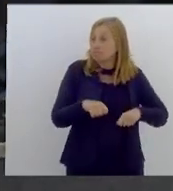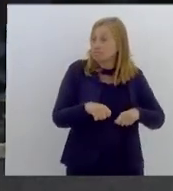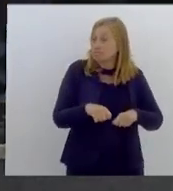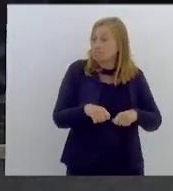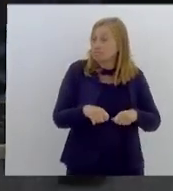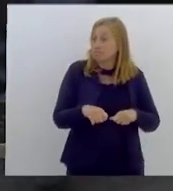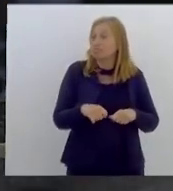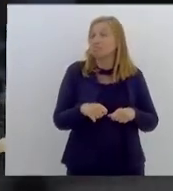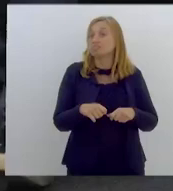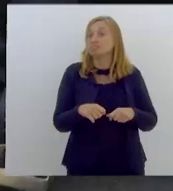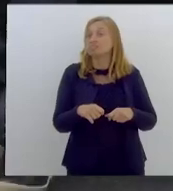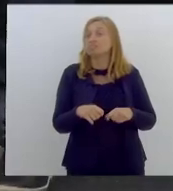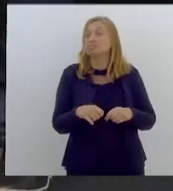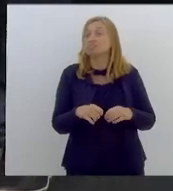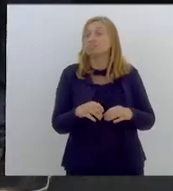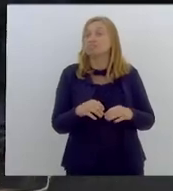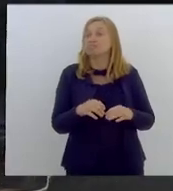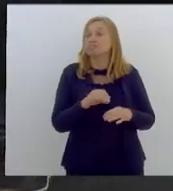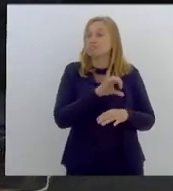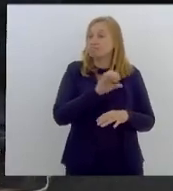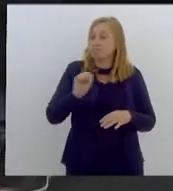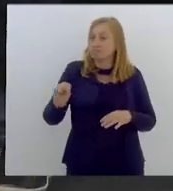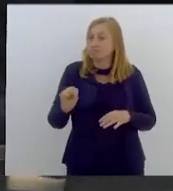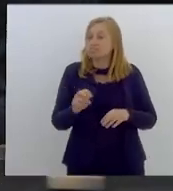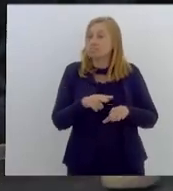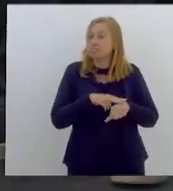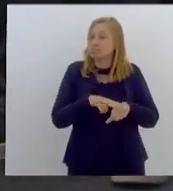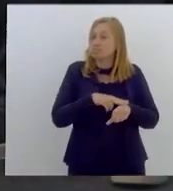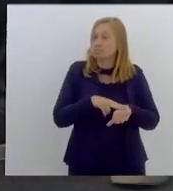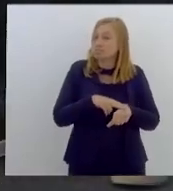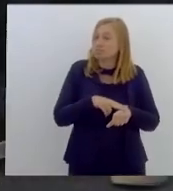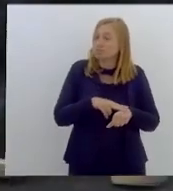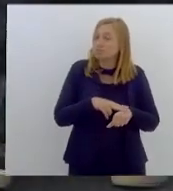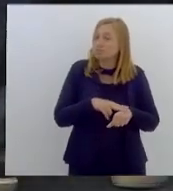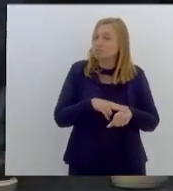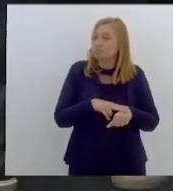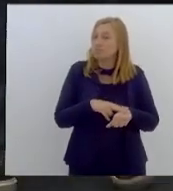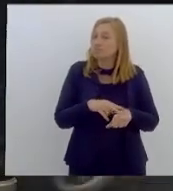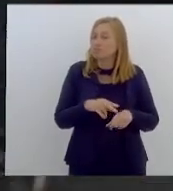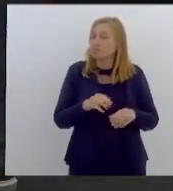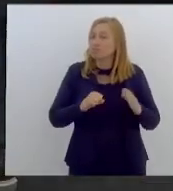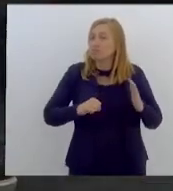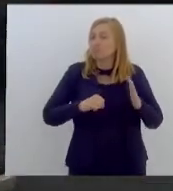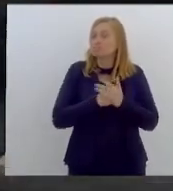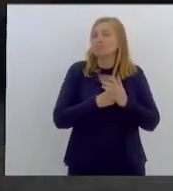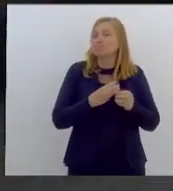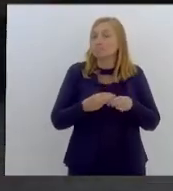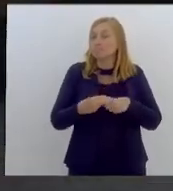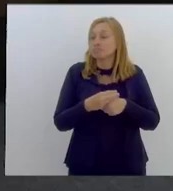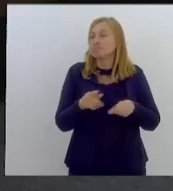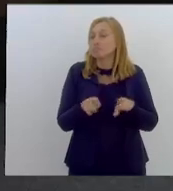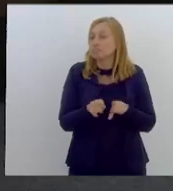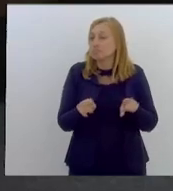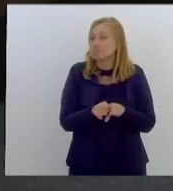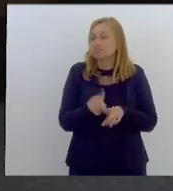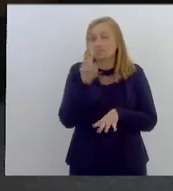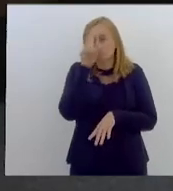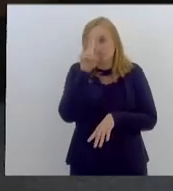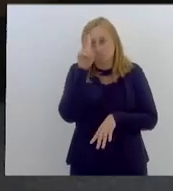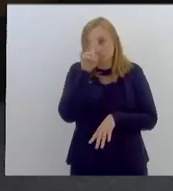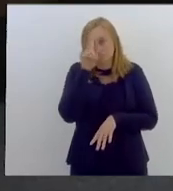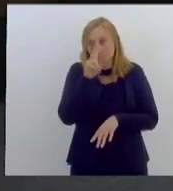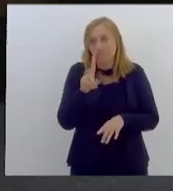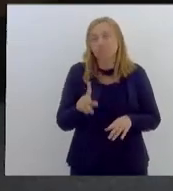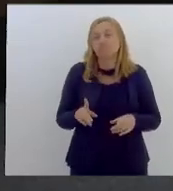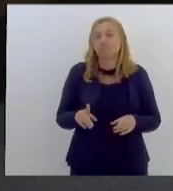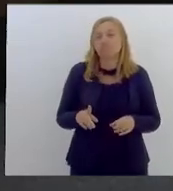colocar a interlocução do ICMS verde, que gera um impacto para os municípios também. Lembrando que também